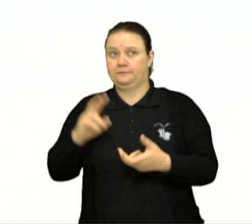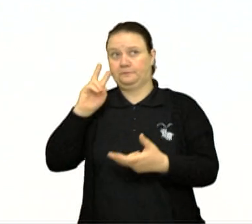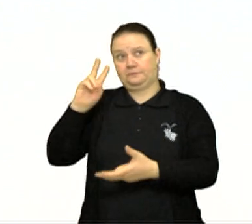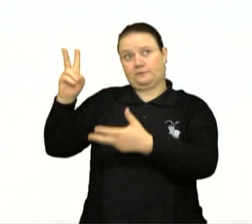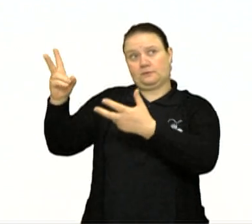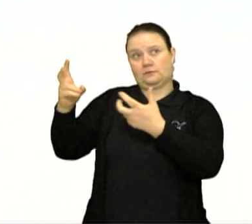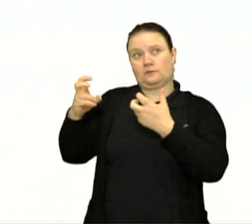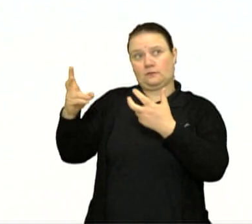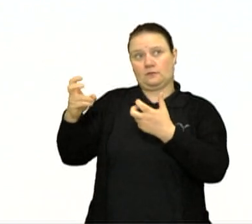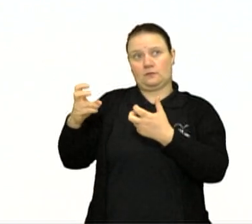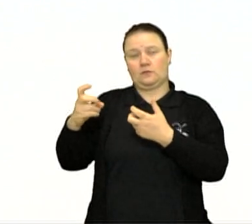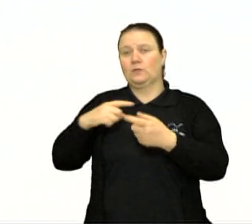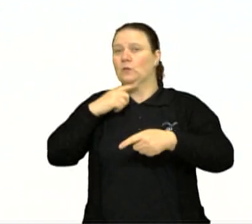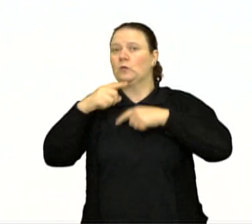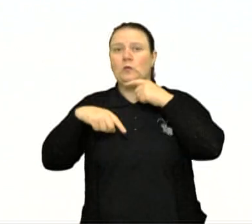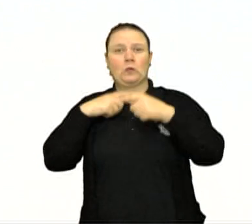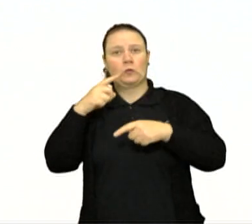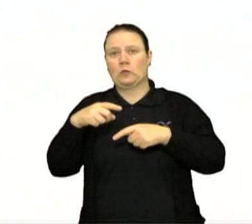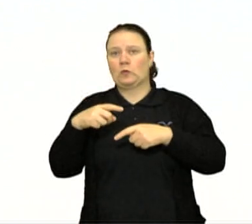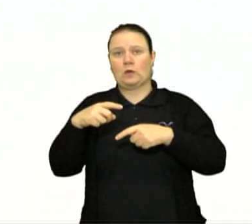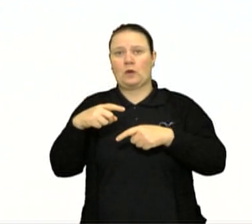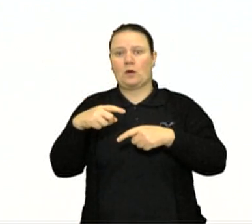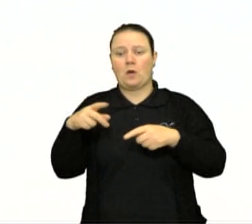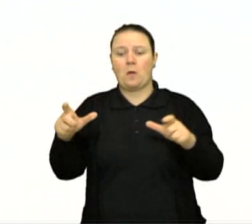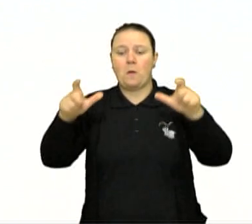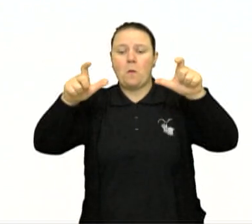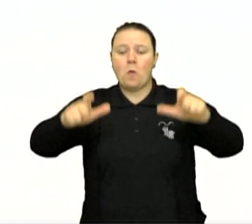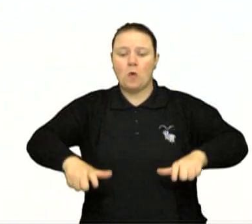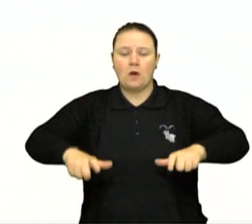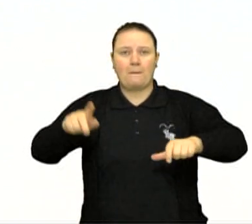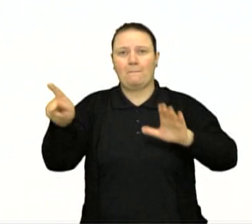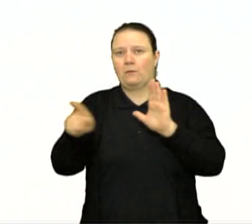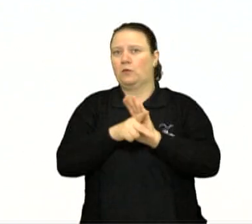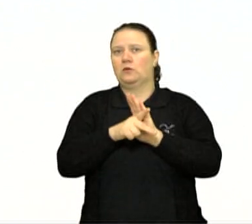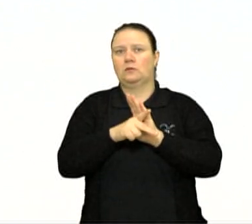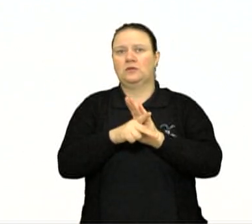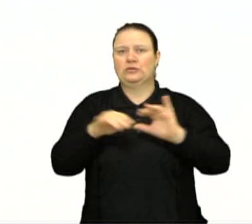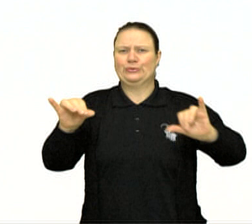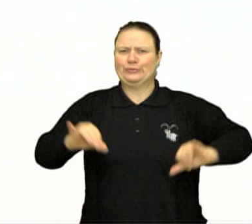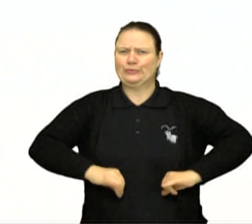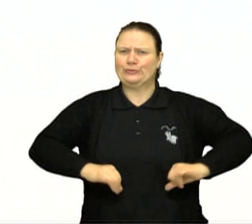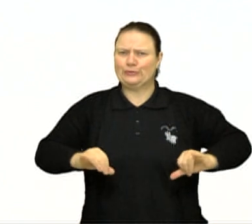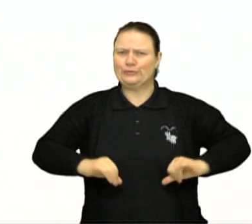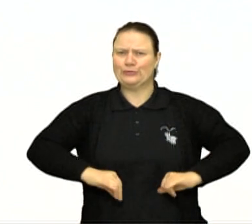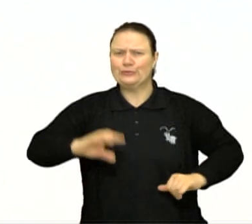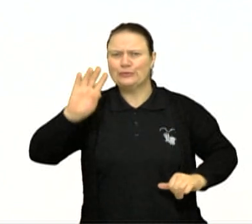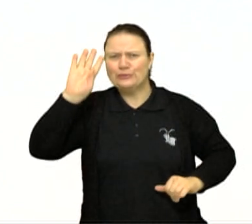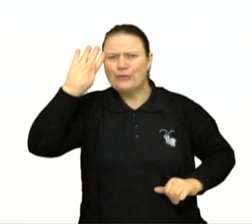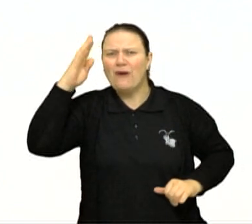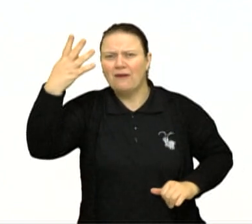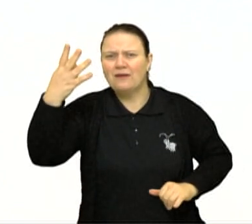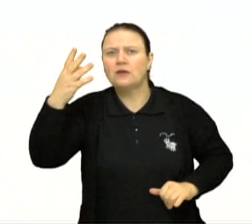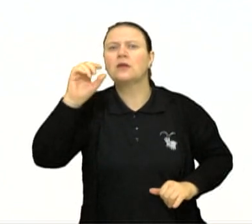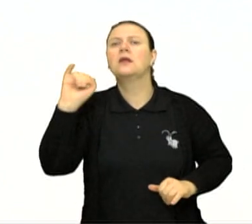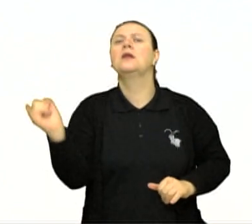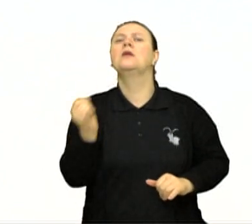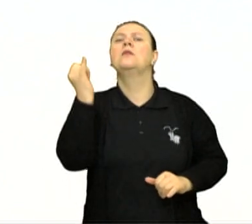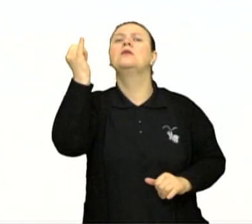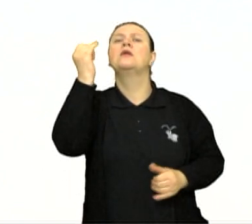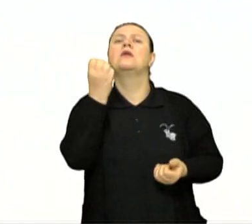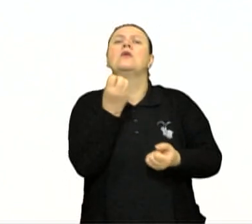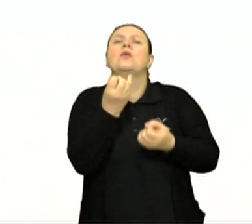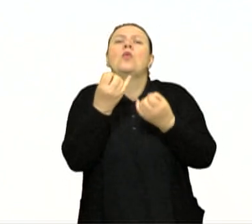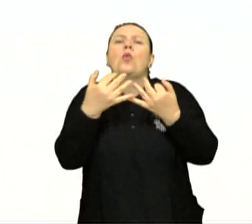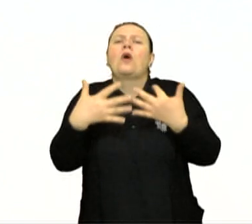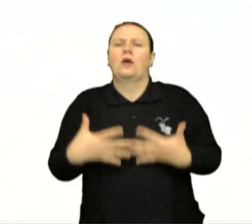países que não possuem seus próprios territórios, como os curdos, eles sofrem consequências importantes? Quais? Escreva sobre